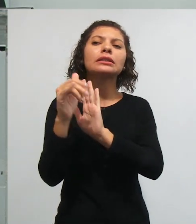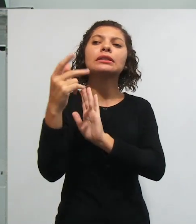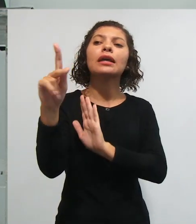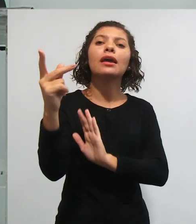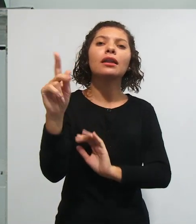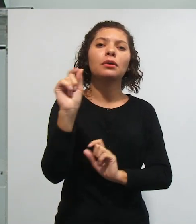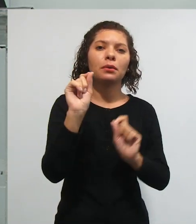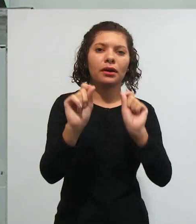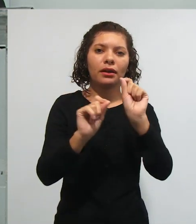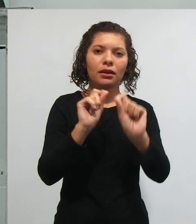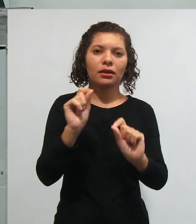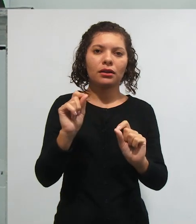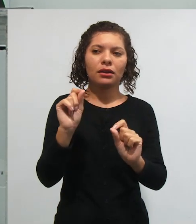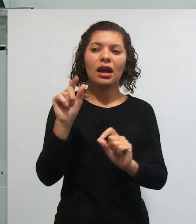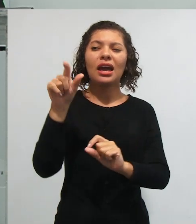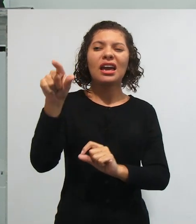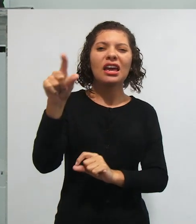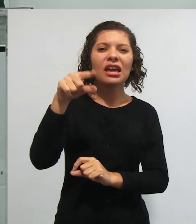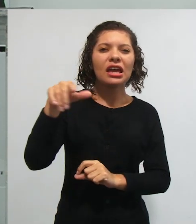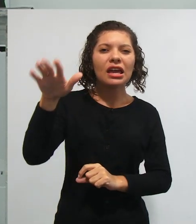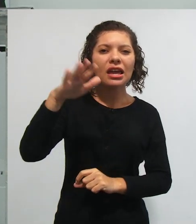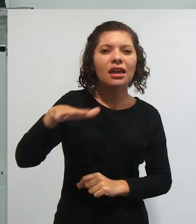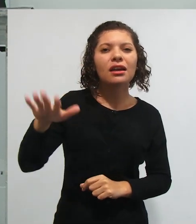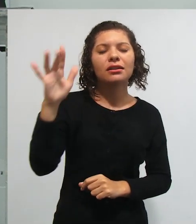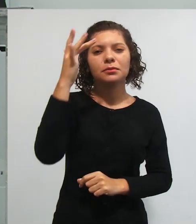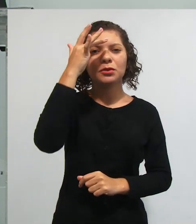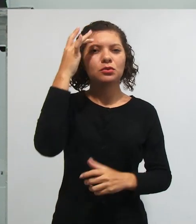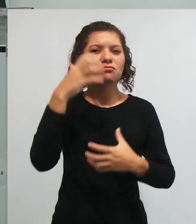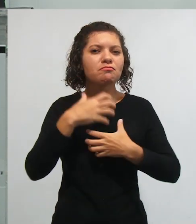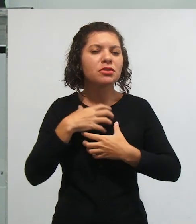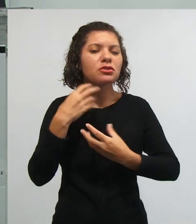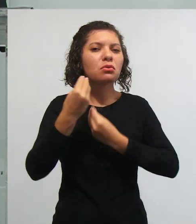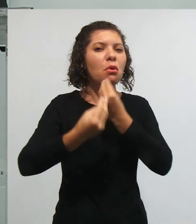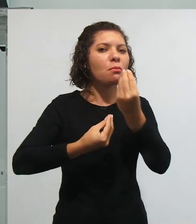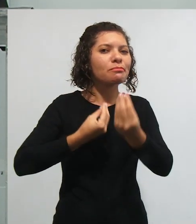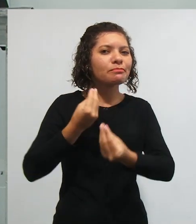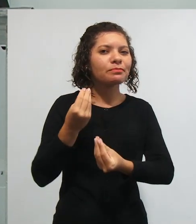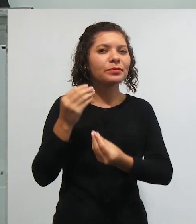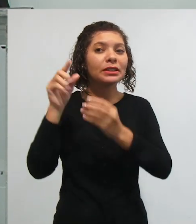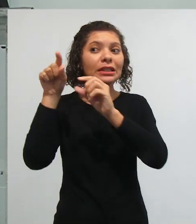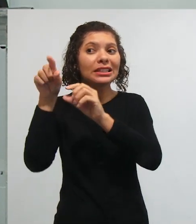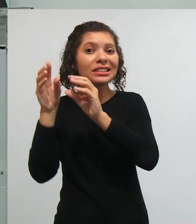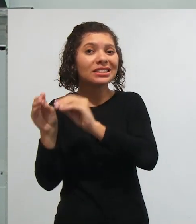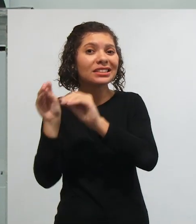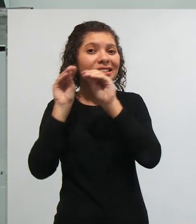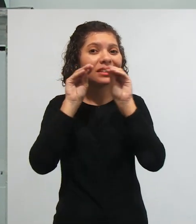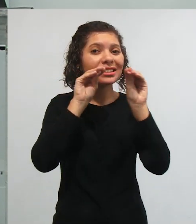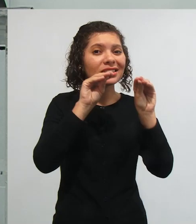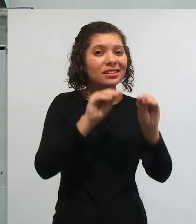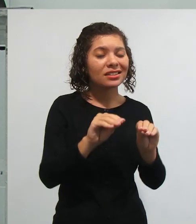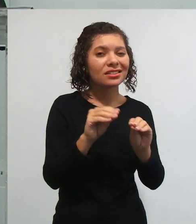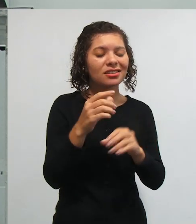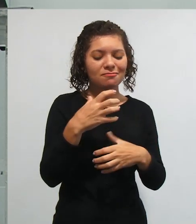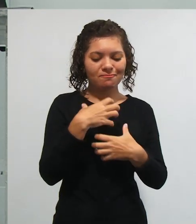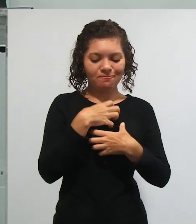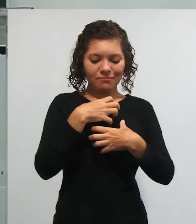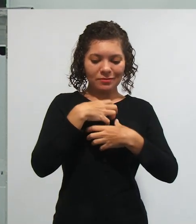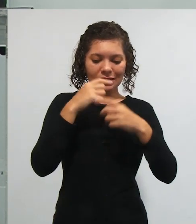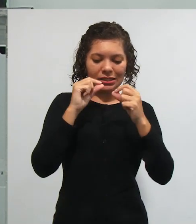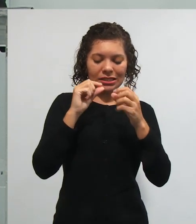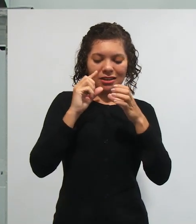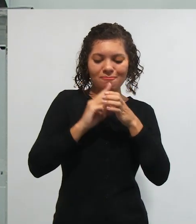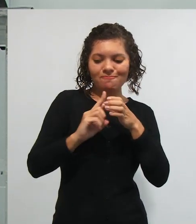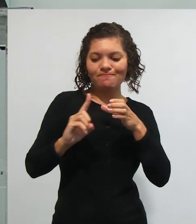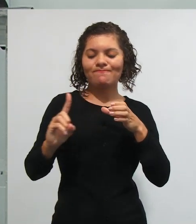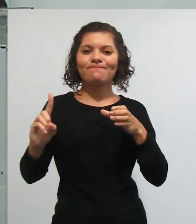pessoas como essas pessoas se sentem na nossa sociedade não eu sou brasileiro ele já entra aqui com esse sentimento